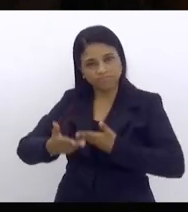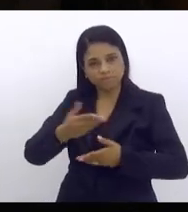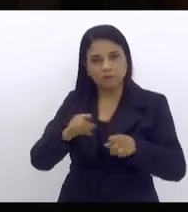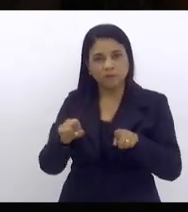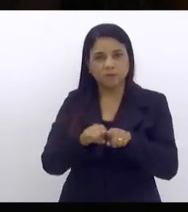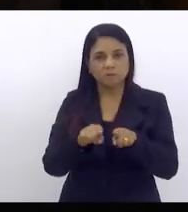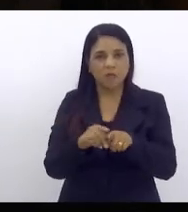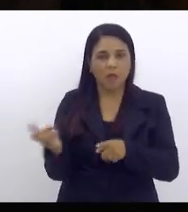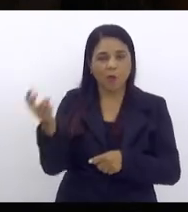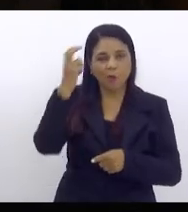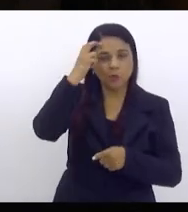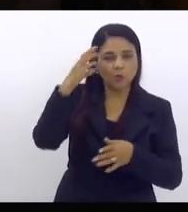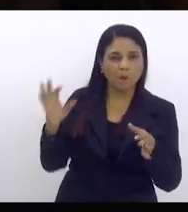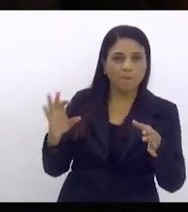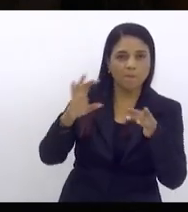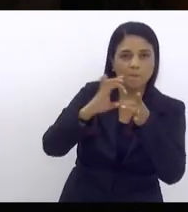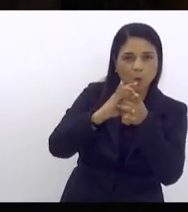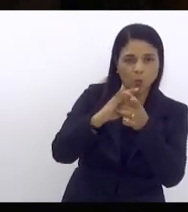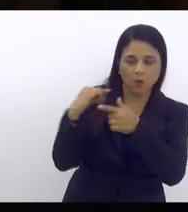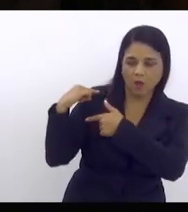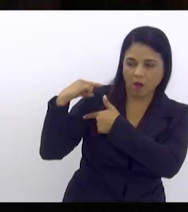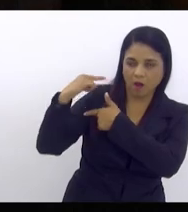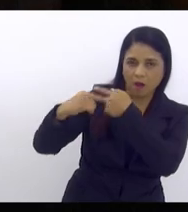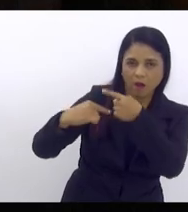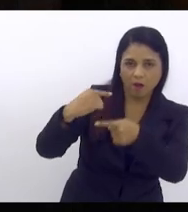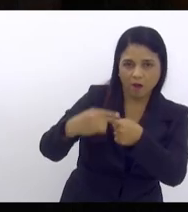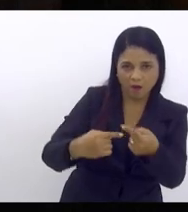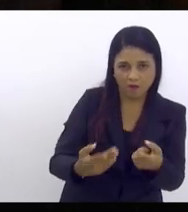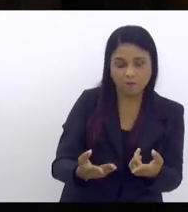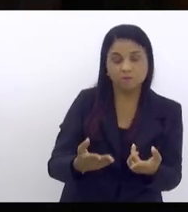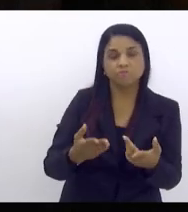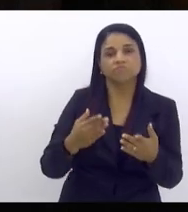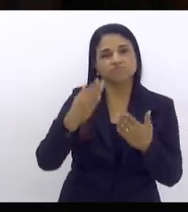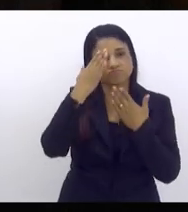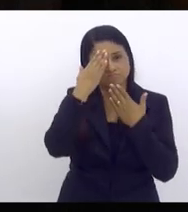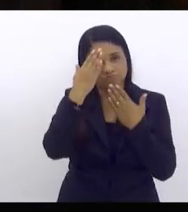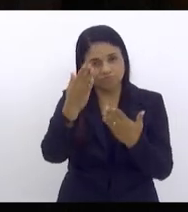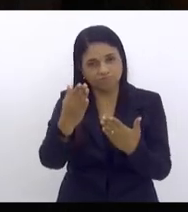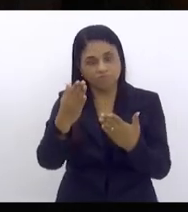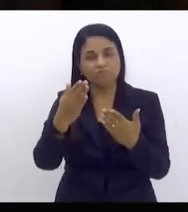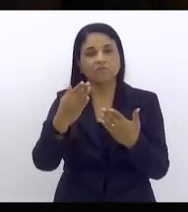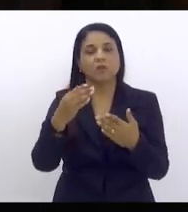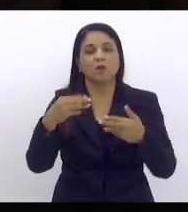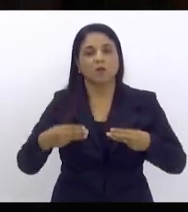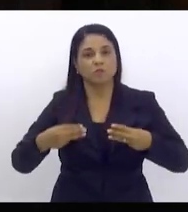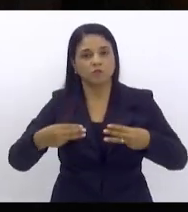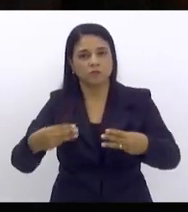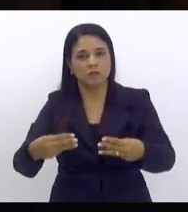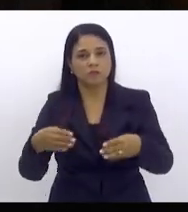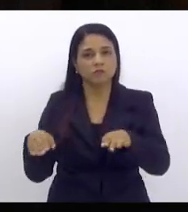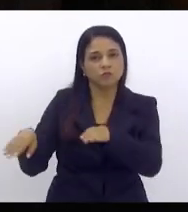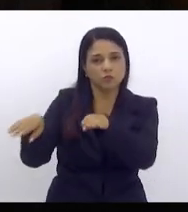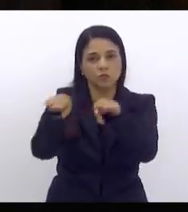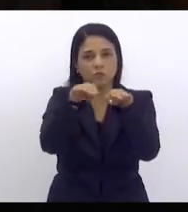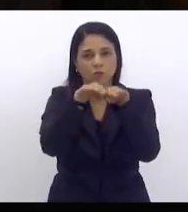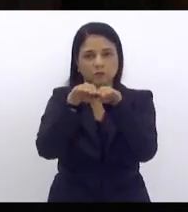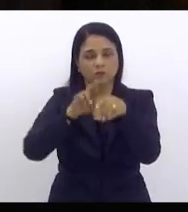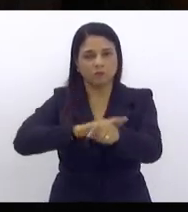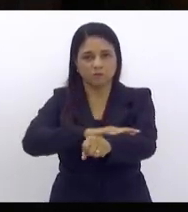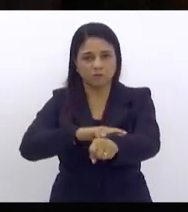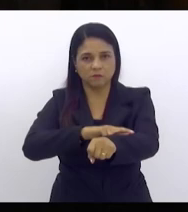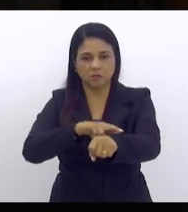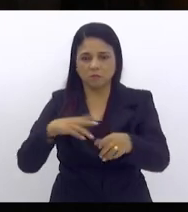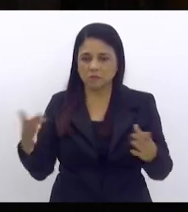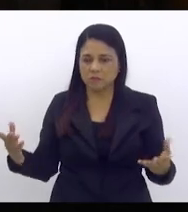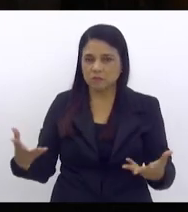sua cultura ancestral. Então, fica aqui a nossa gratidão ao Ministério da Igualdade Racial por esse excelente encontro que